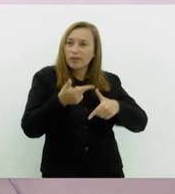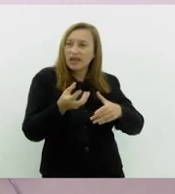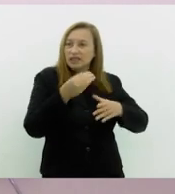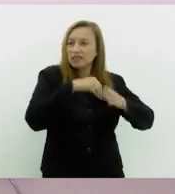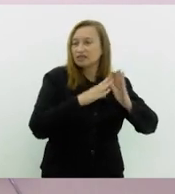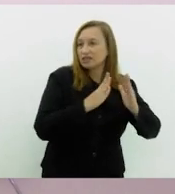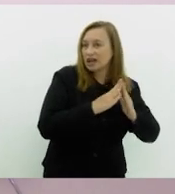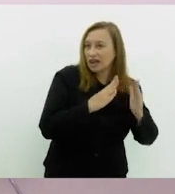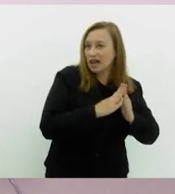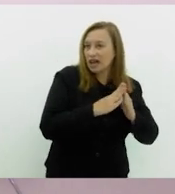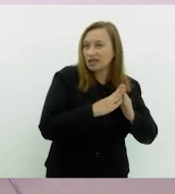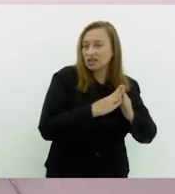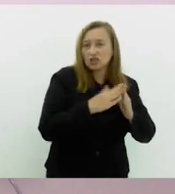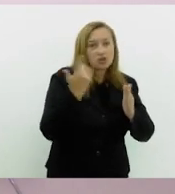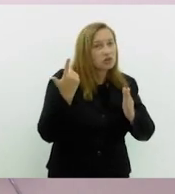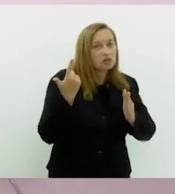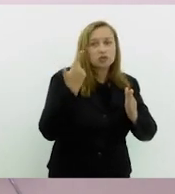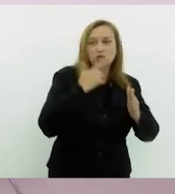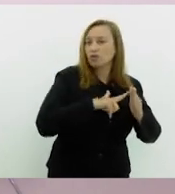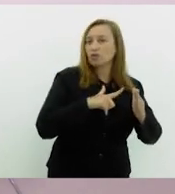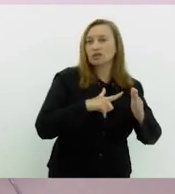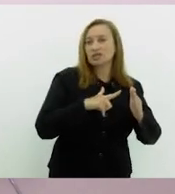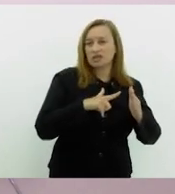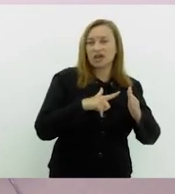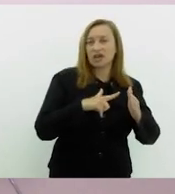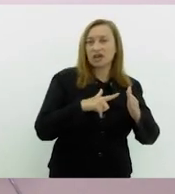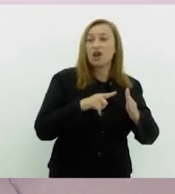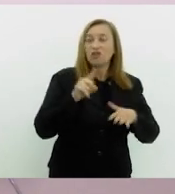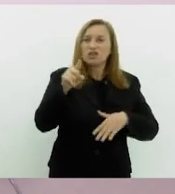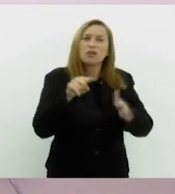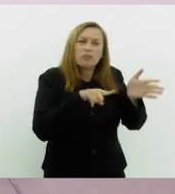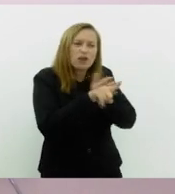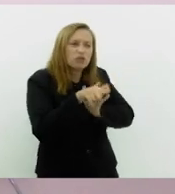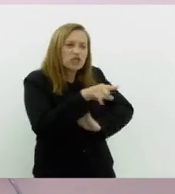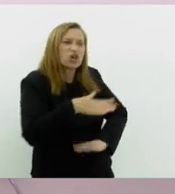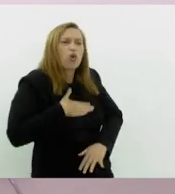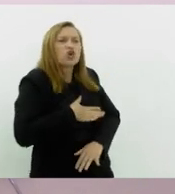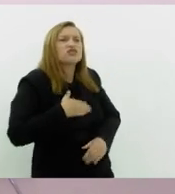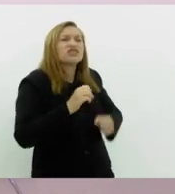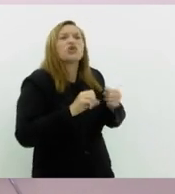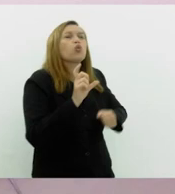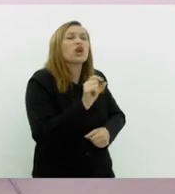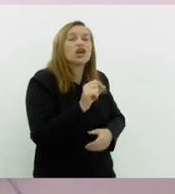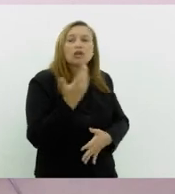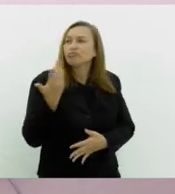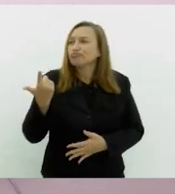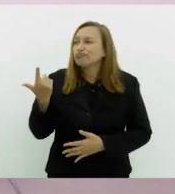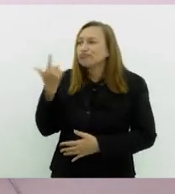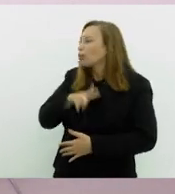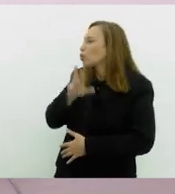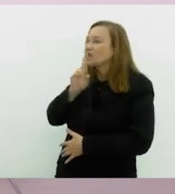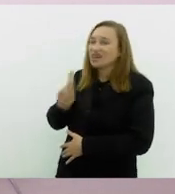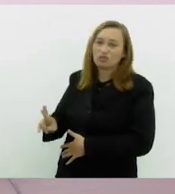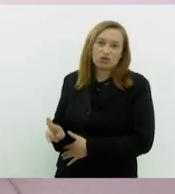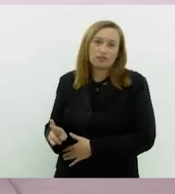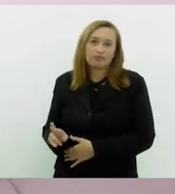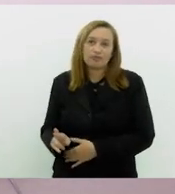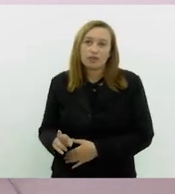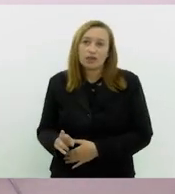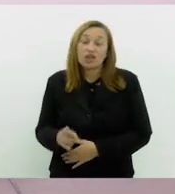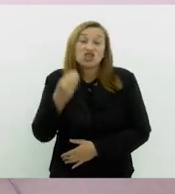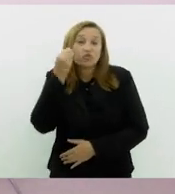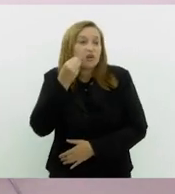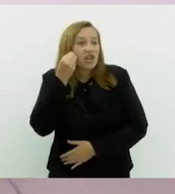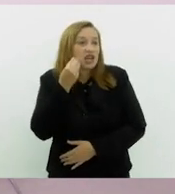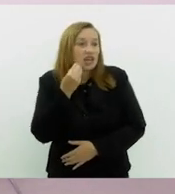sentido mais puro da palavra, que é quando você pergunta assim, o que você gosta de fazer? Elas não conseguem responder. Né? Então, elas são